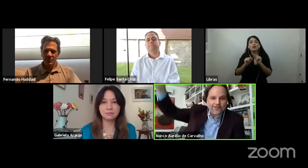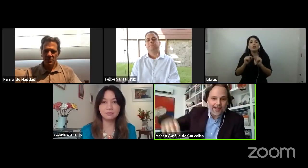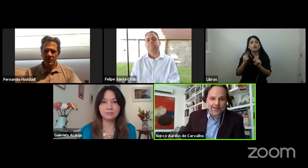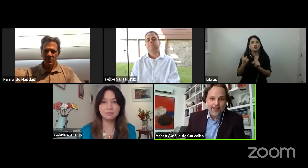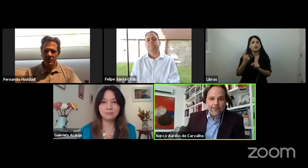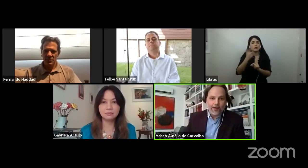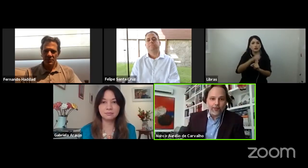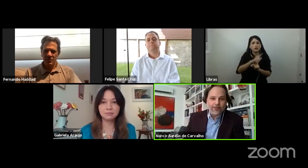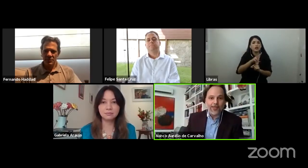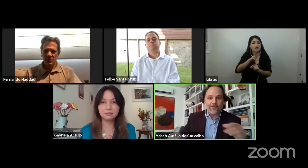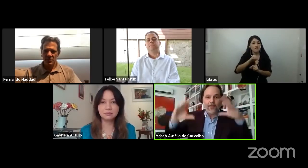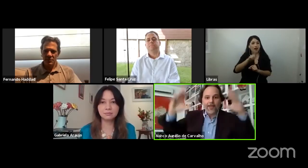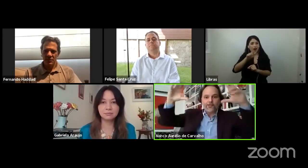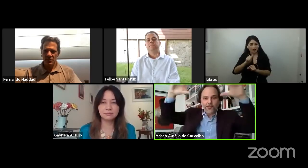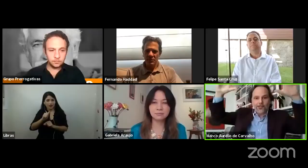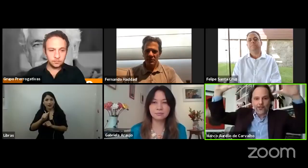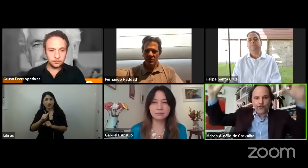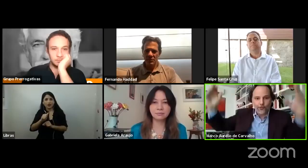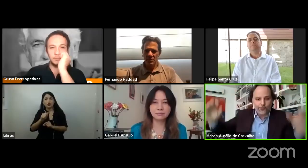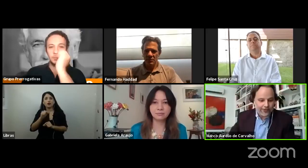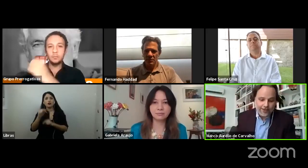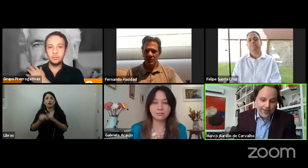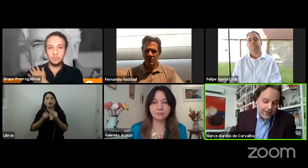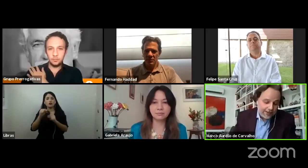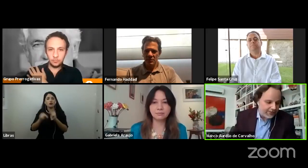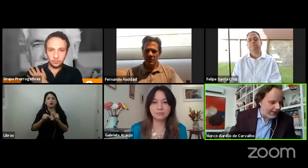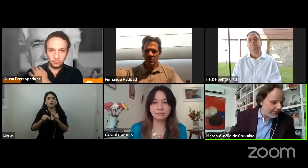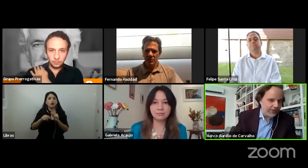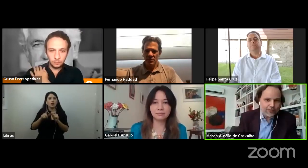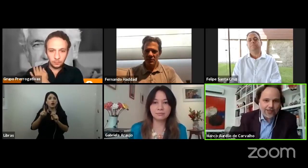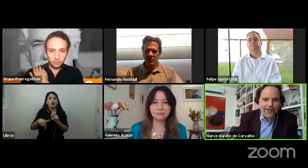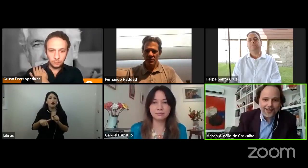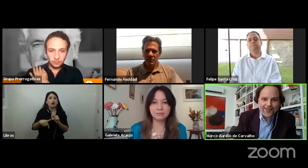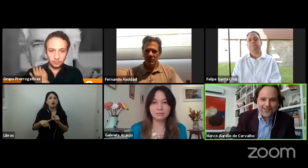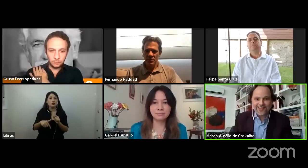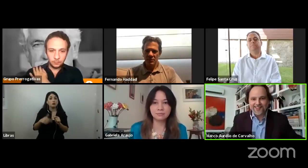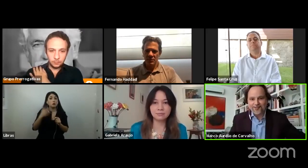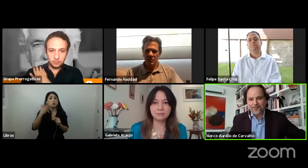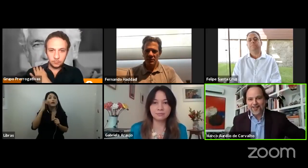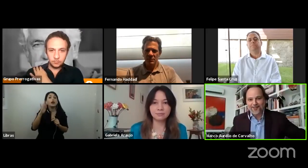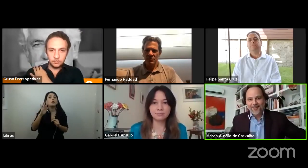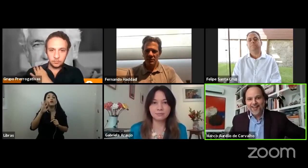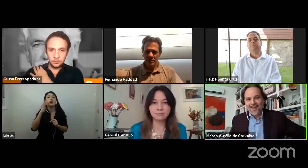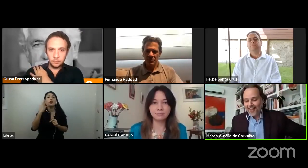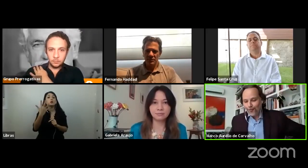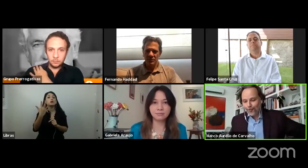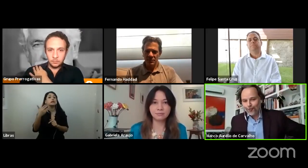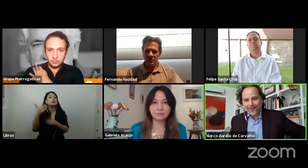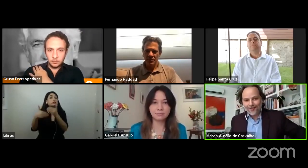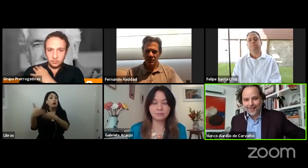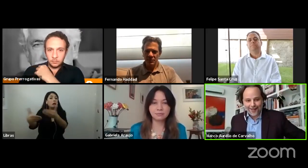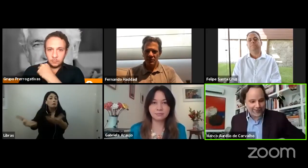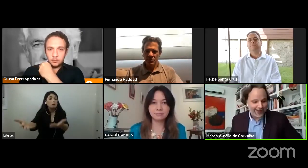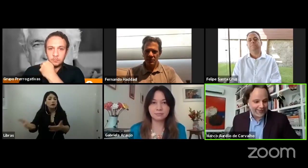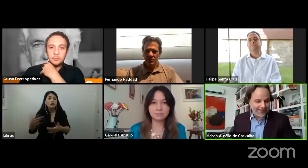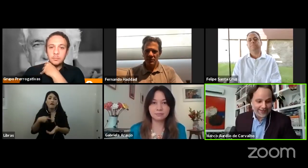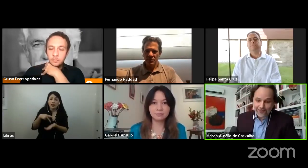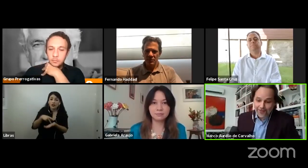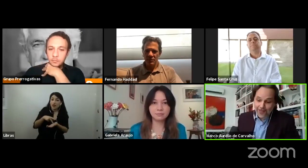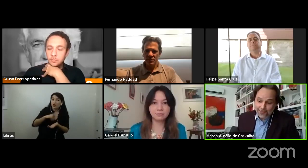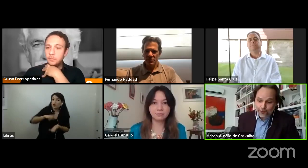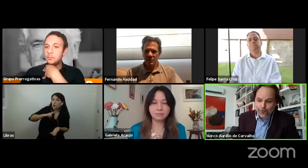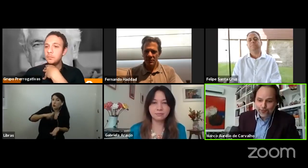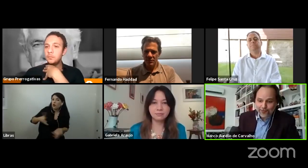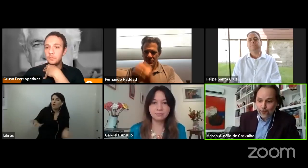numa dessas vagas para um terrivelmente religioso, né? Enfim, a gente não saberia dizer se isso de fato é ou não é verdadeiro, né?